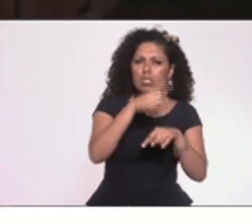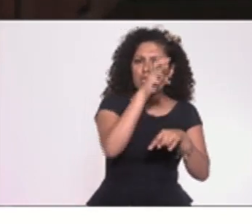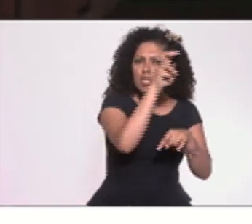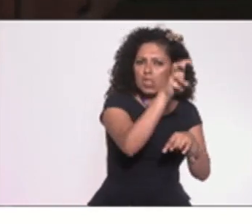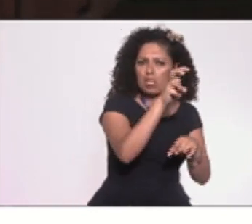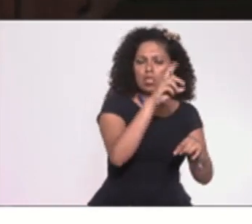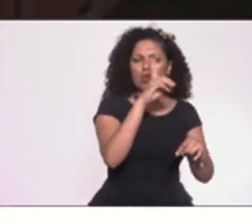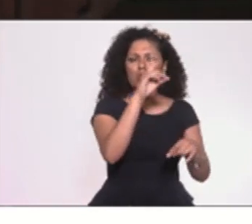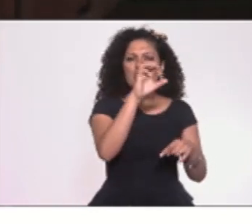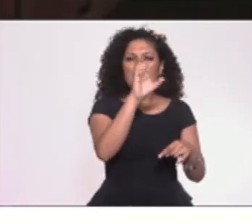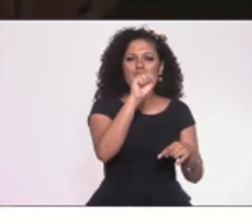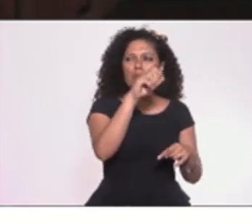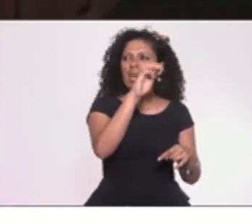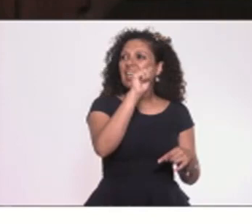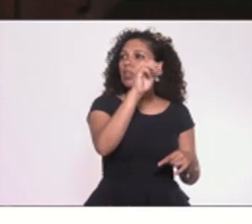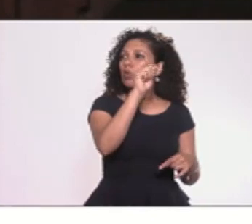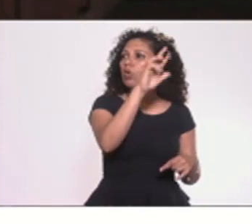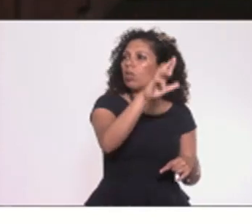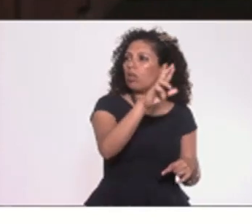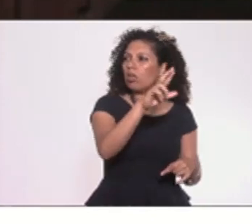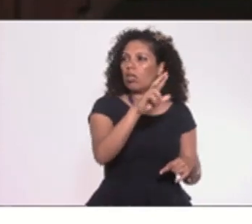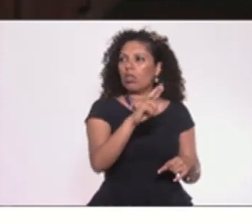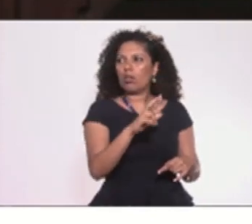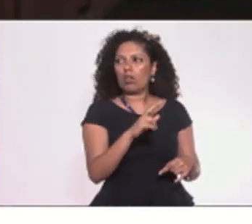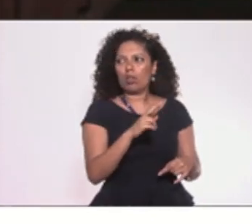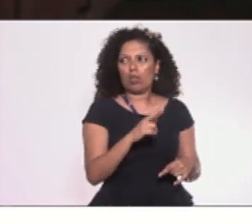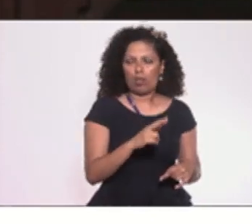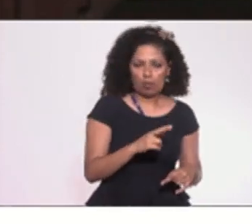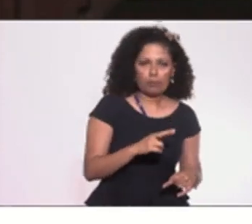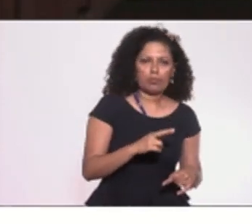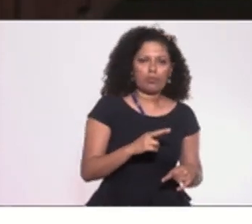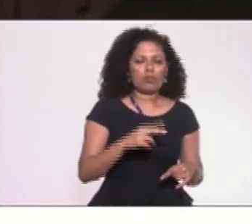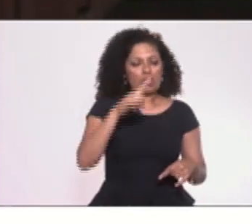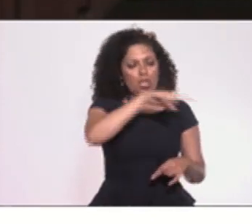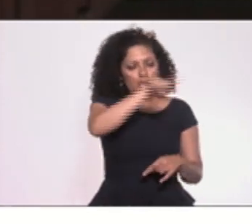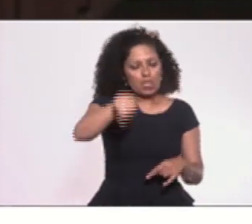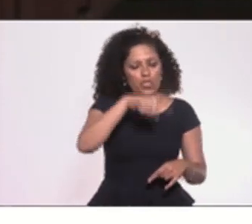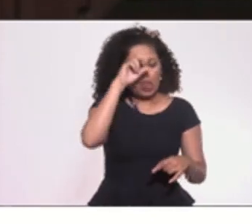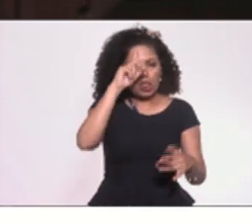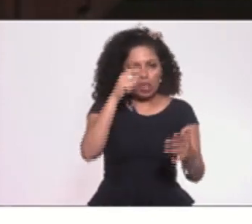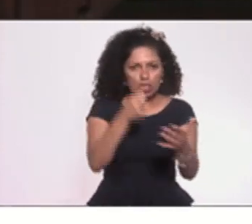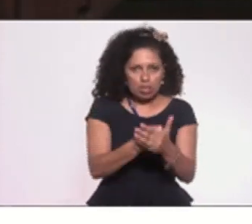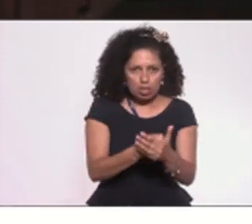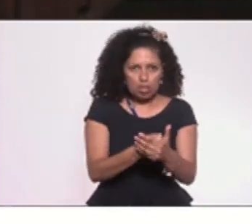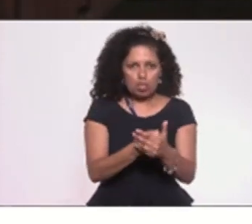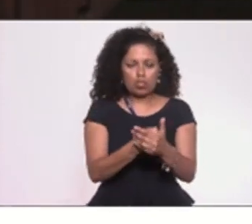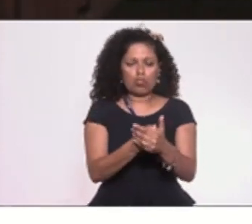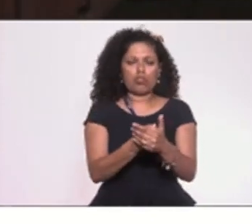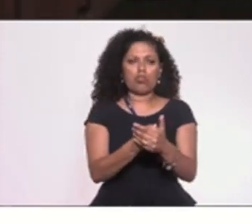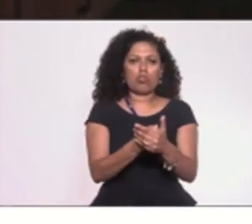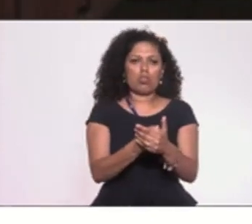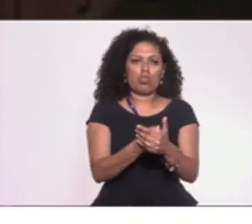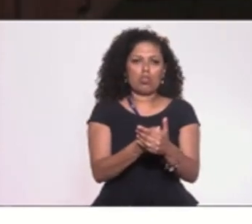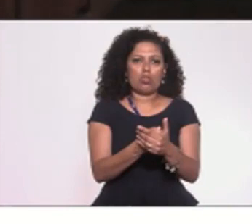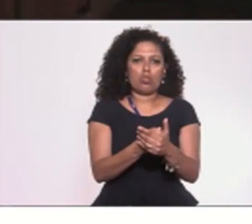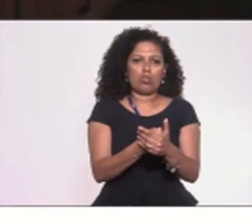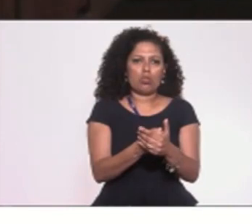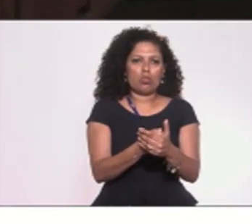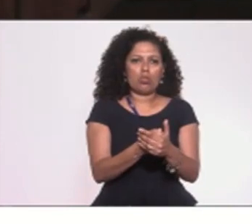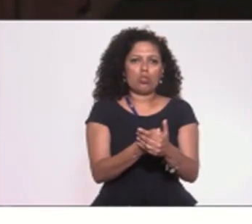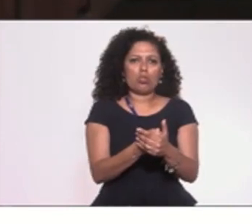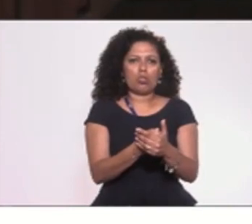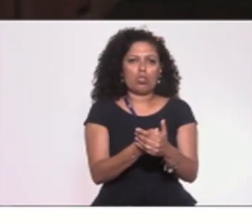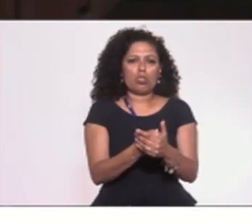5 desembargadores. E decidiram pela medida de restrição